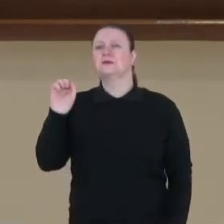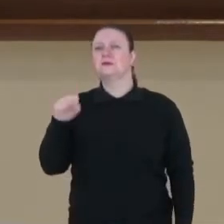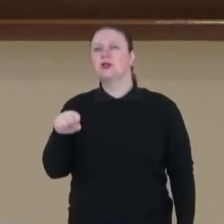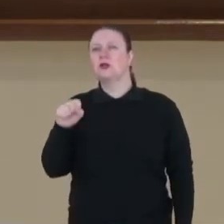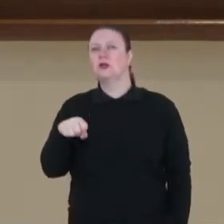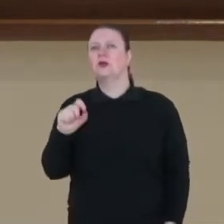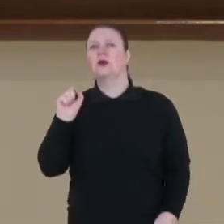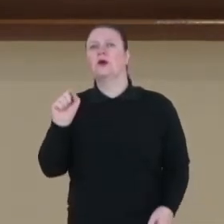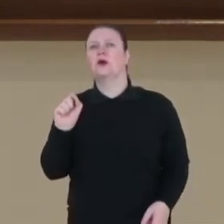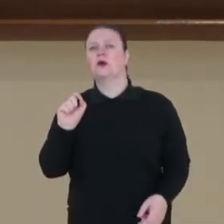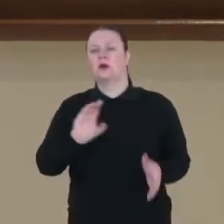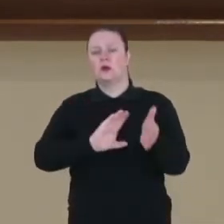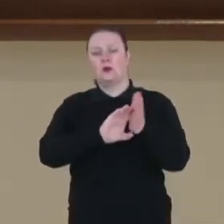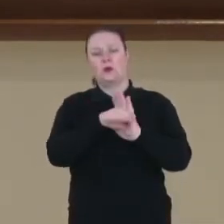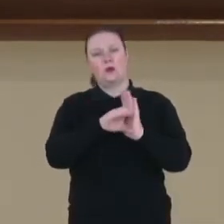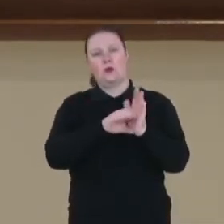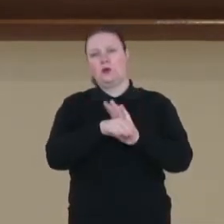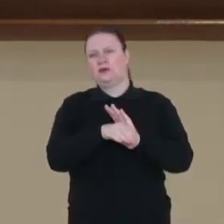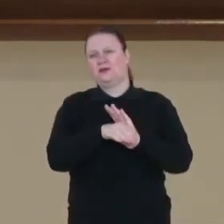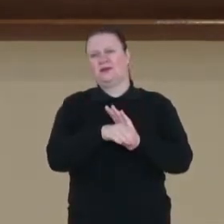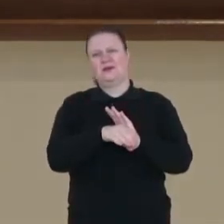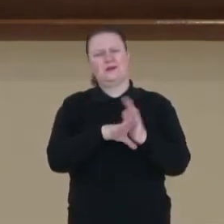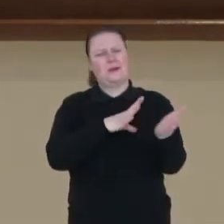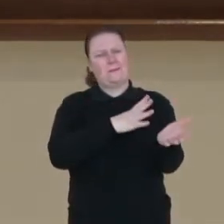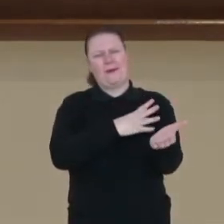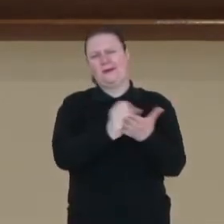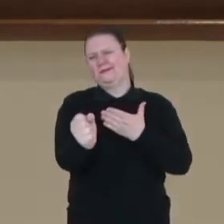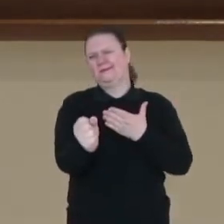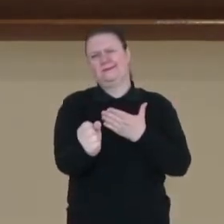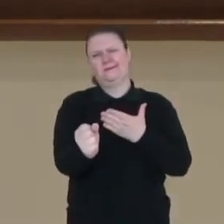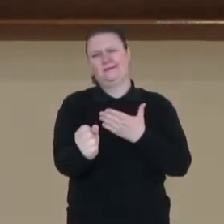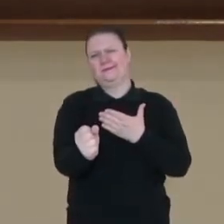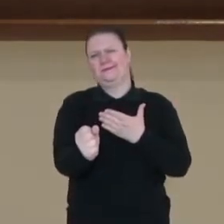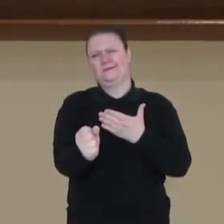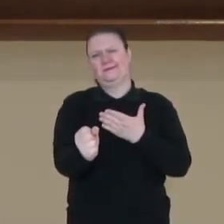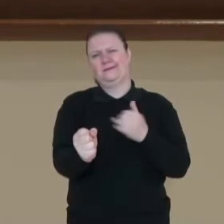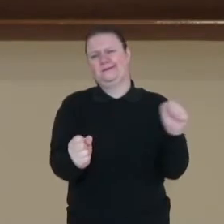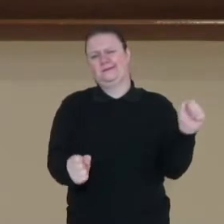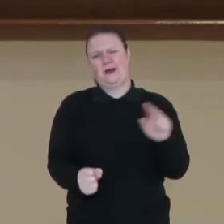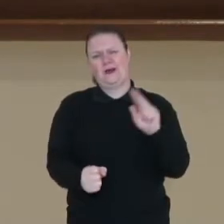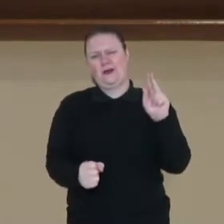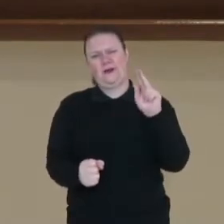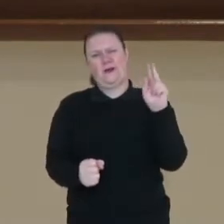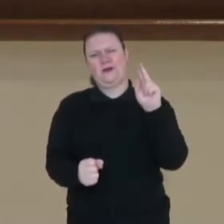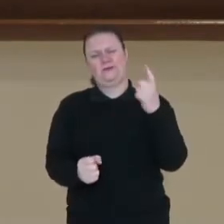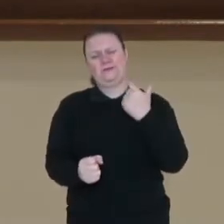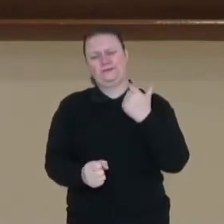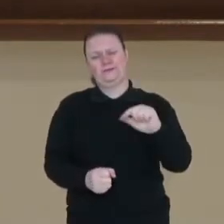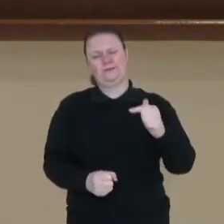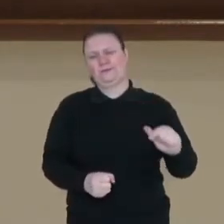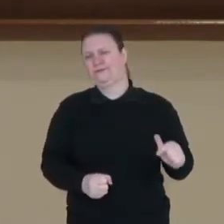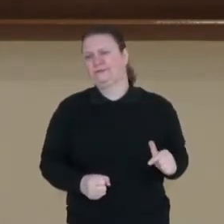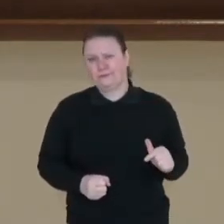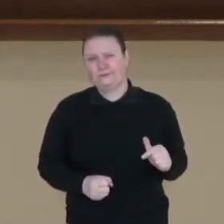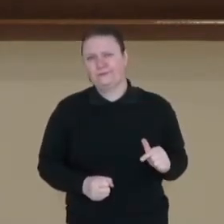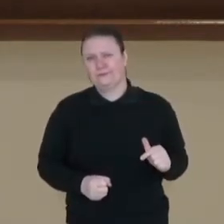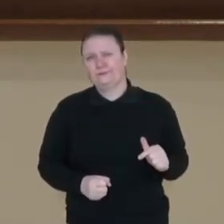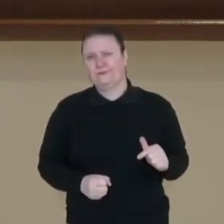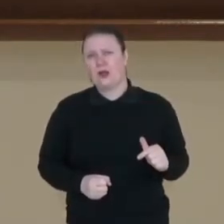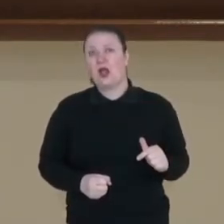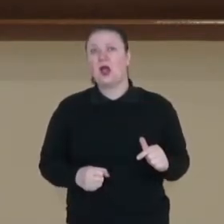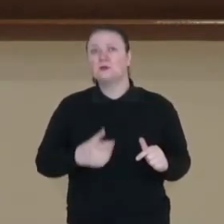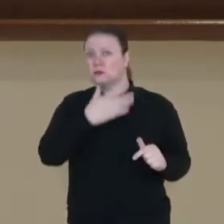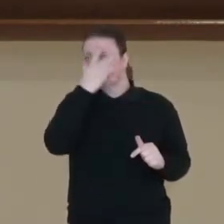conceito totalmente ultrapassado dentro das ciências biológicas, antropológicas, sociais, históricas, né? Mas eles